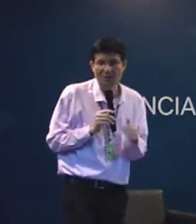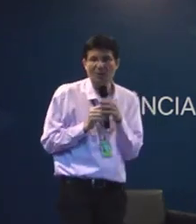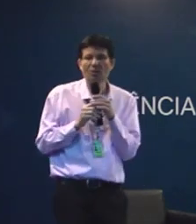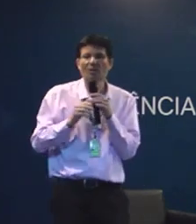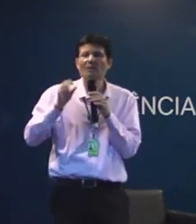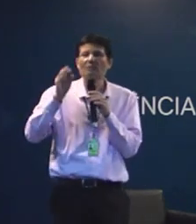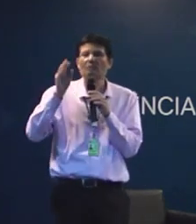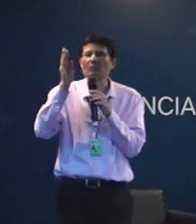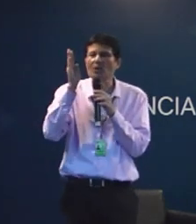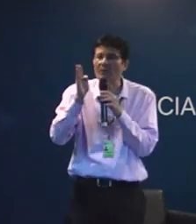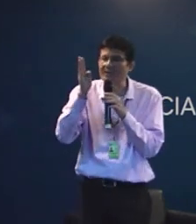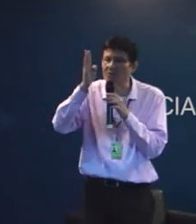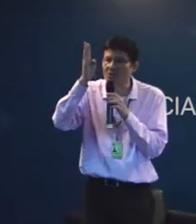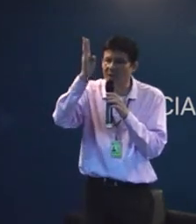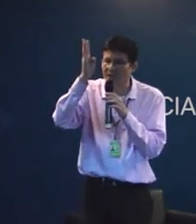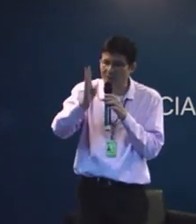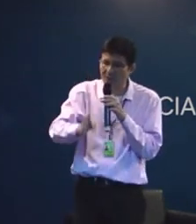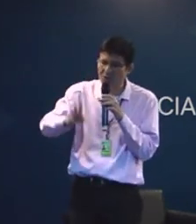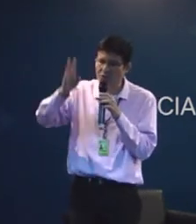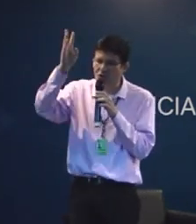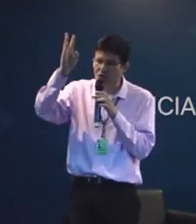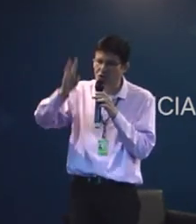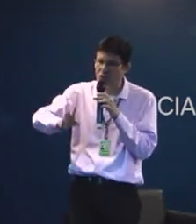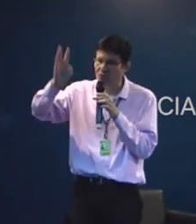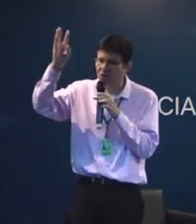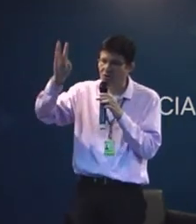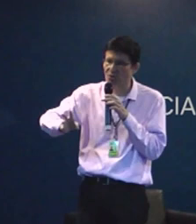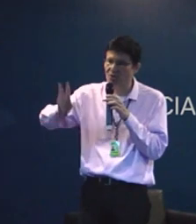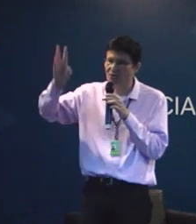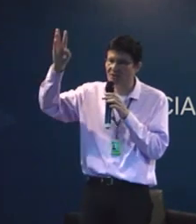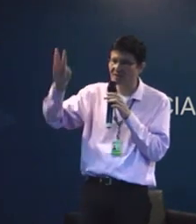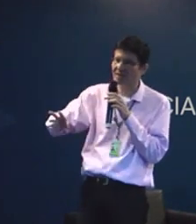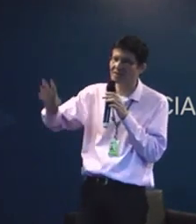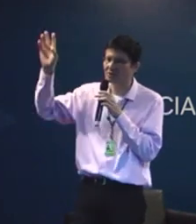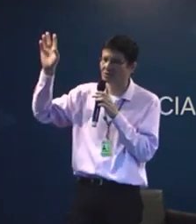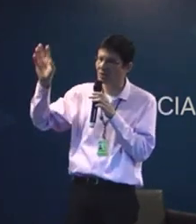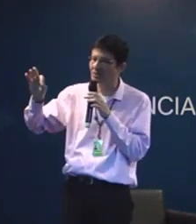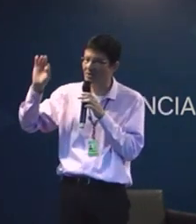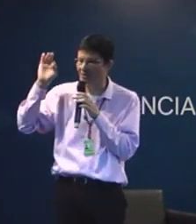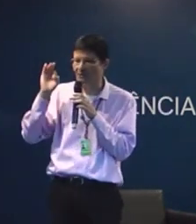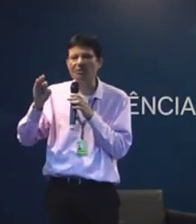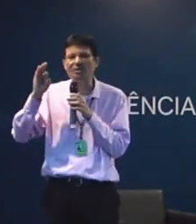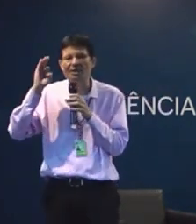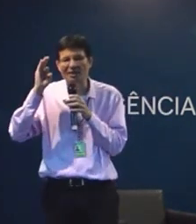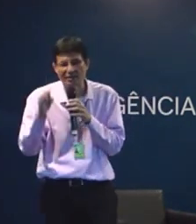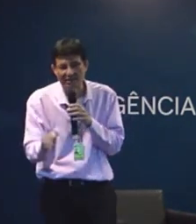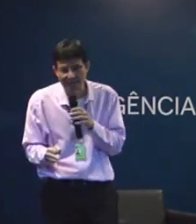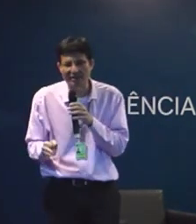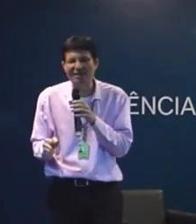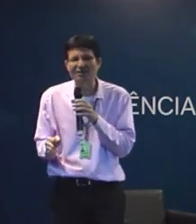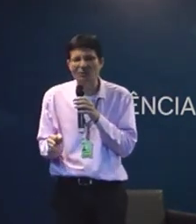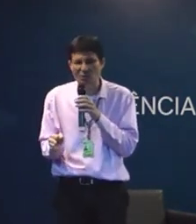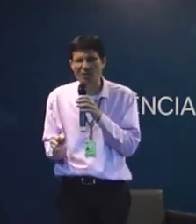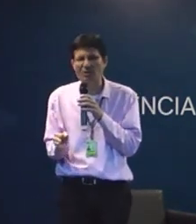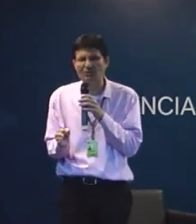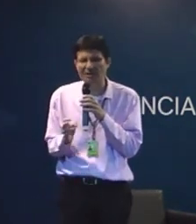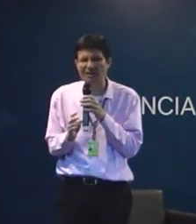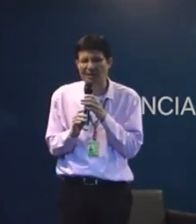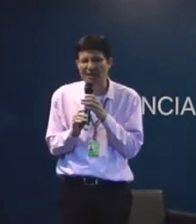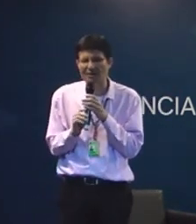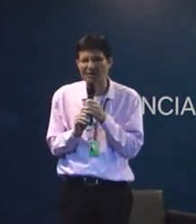Então, programação do dia 20, 21, 22, 23 e 24. O que não falta é coisa para